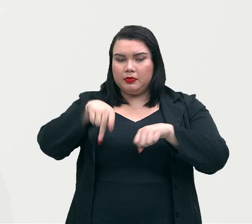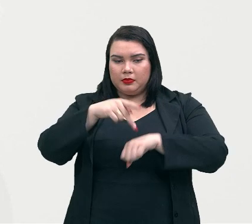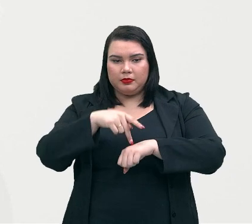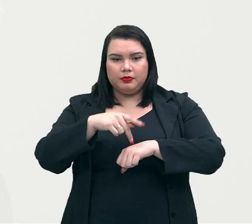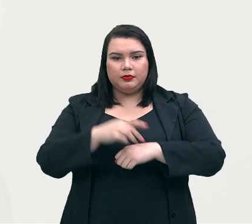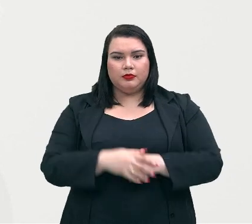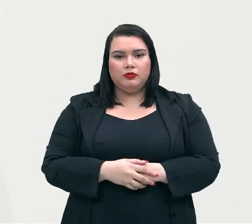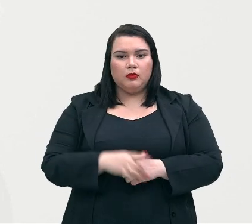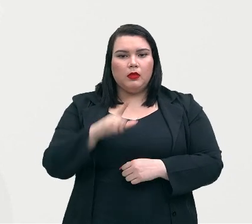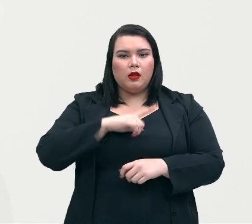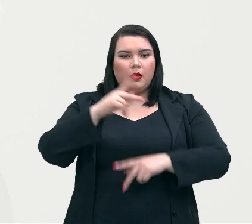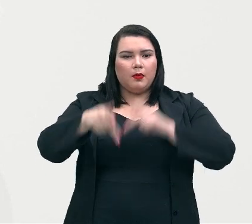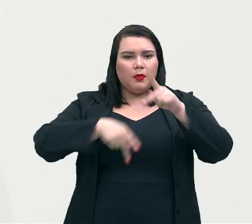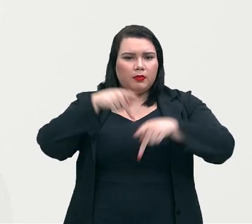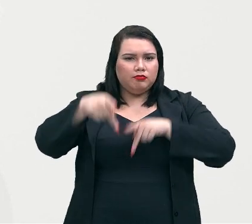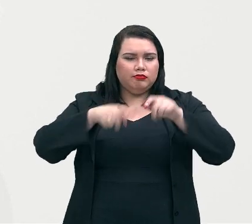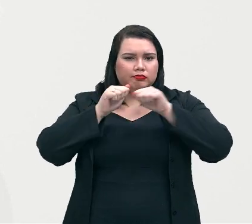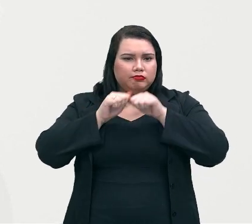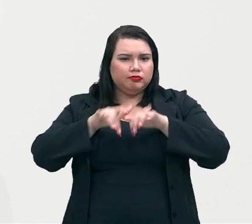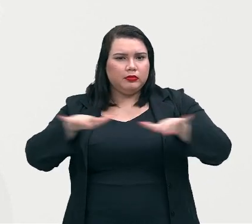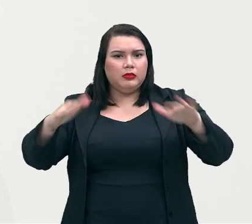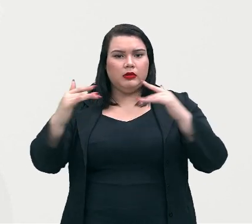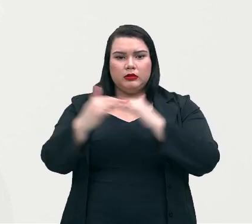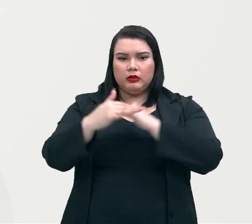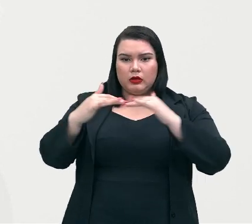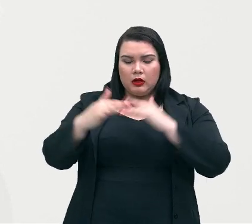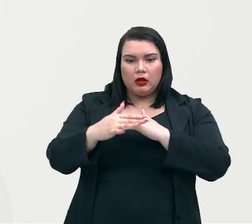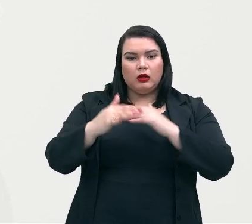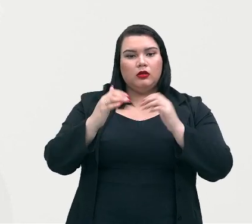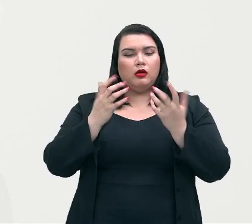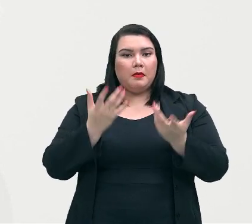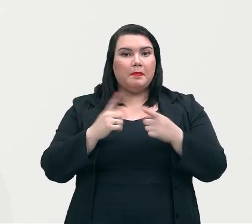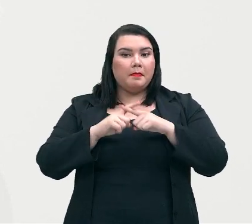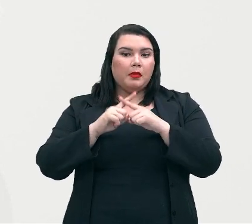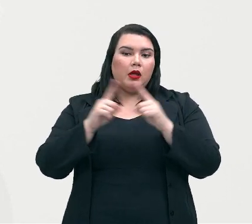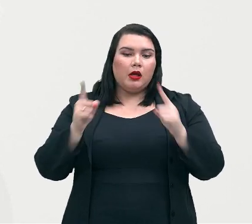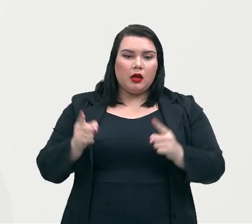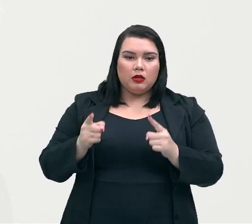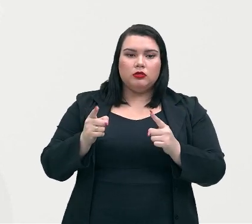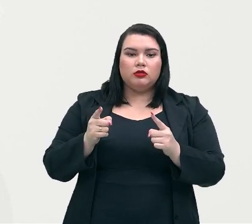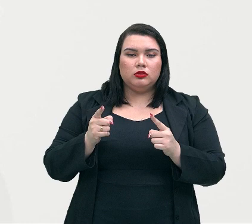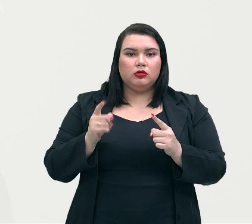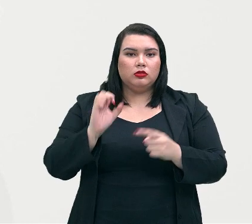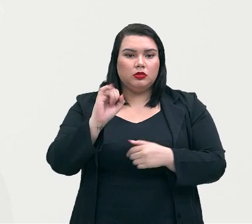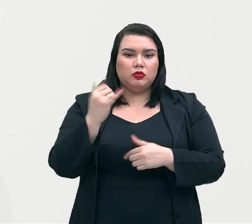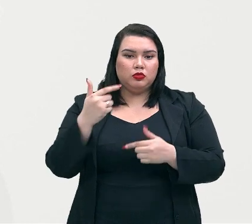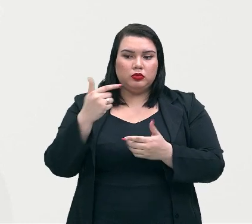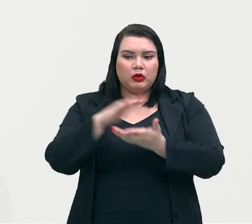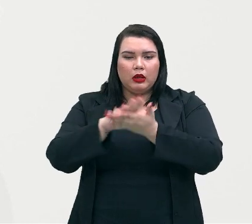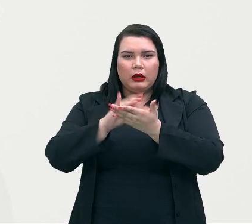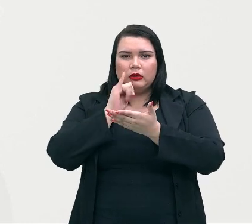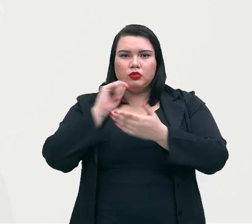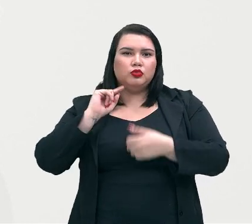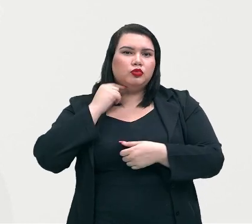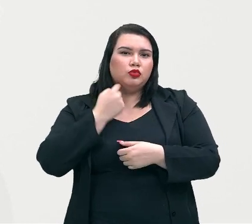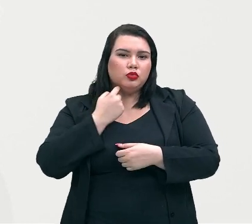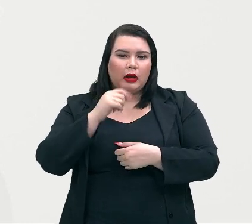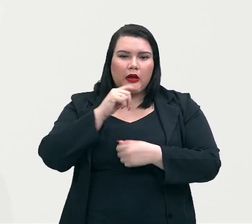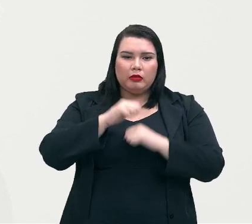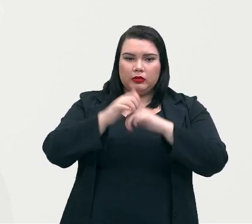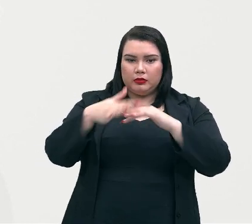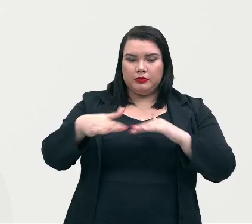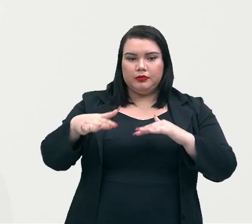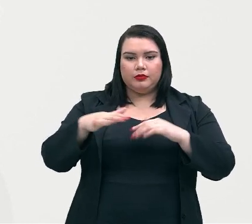Vai abastecer aí a população de várias cidades, né? Lógico, e se não estiver poluído, tá? Pelo ser humano